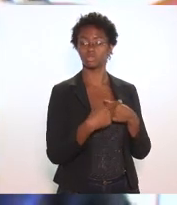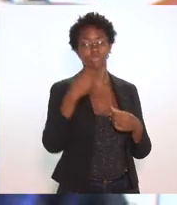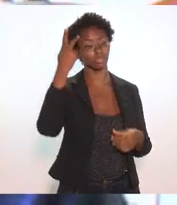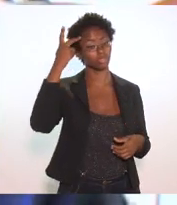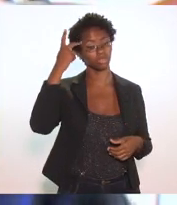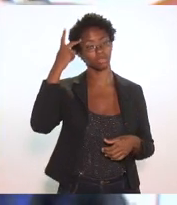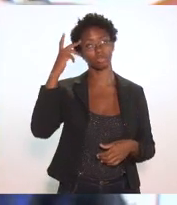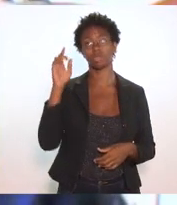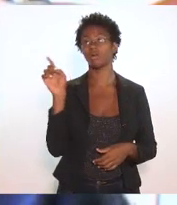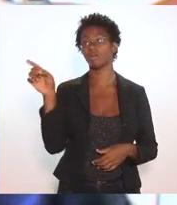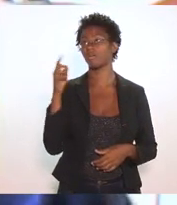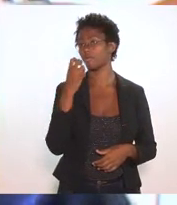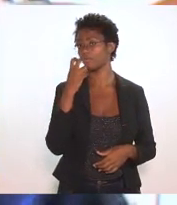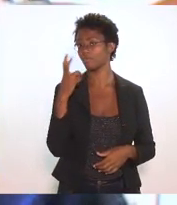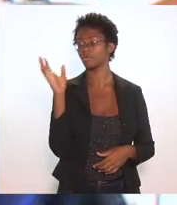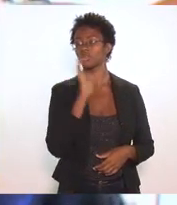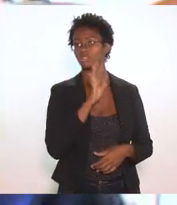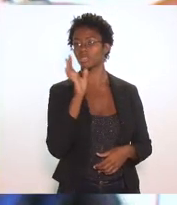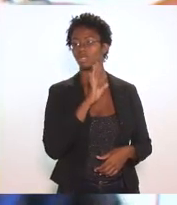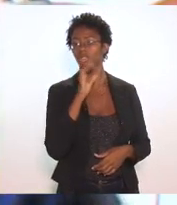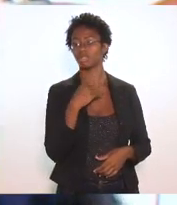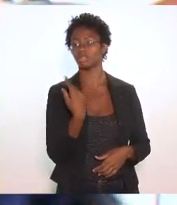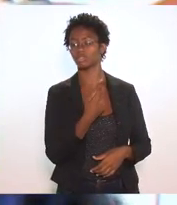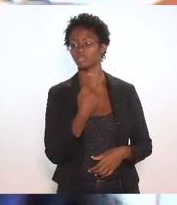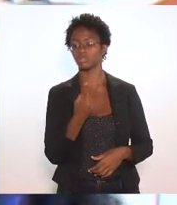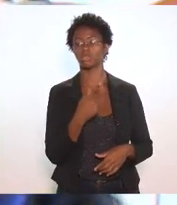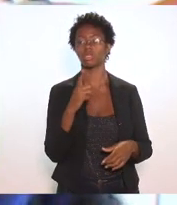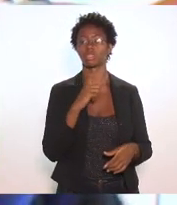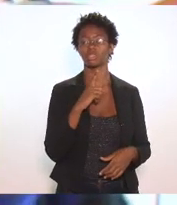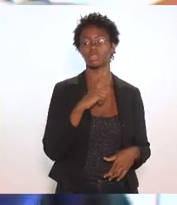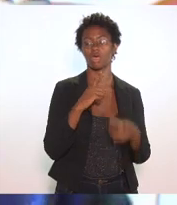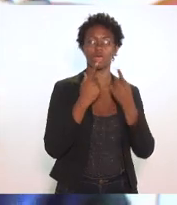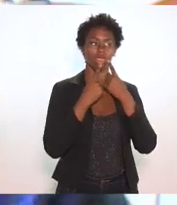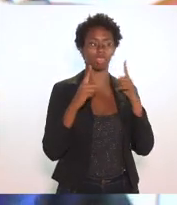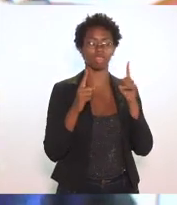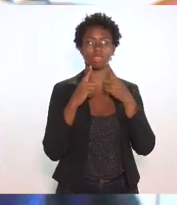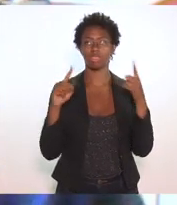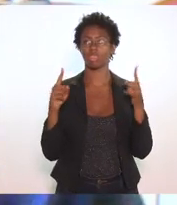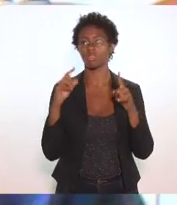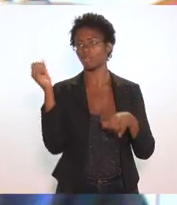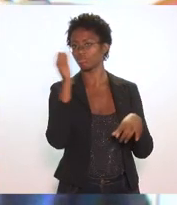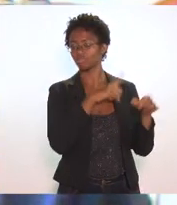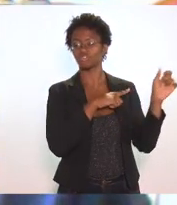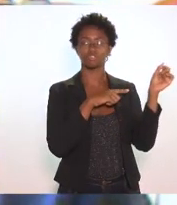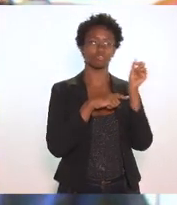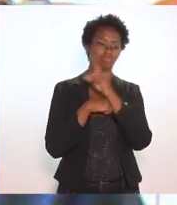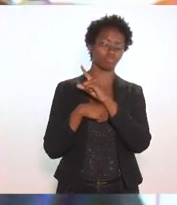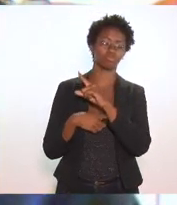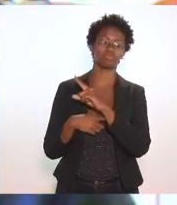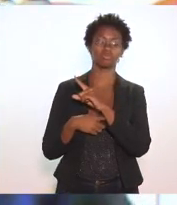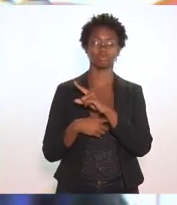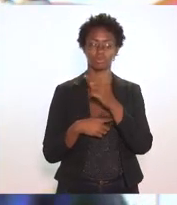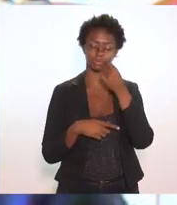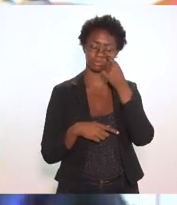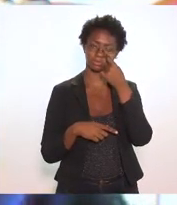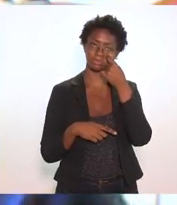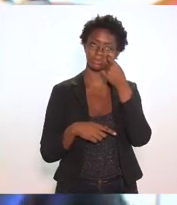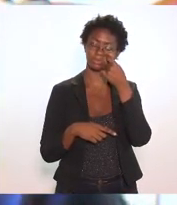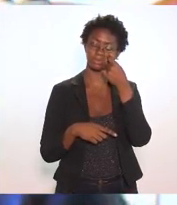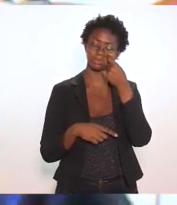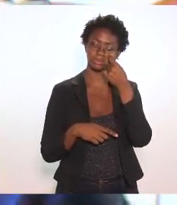mais acelerada, a gente tem recebido muitas denúncias da dificuldade dos corpos dirigentes